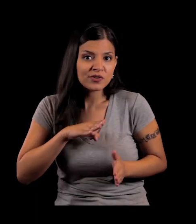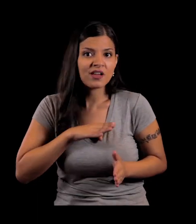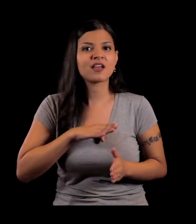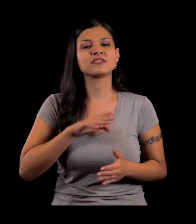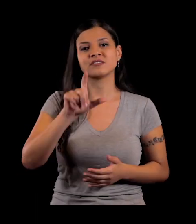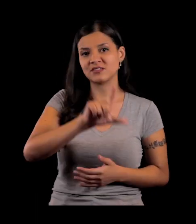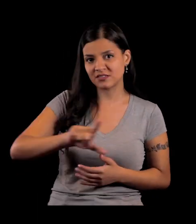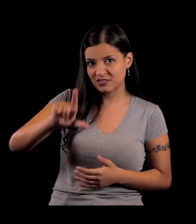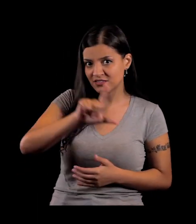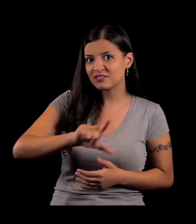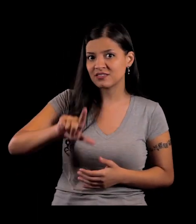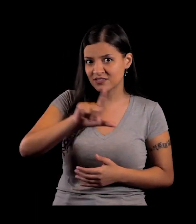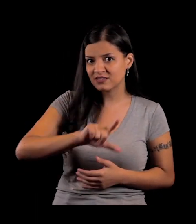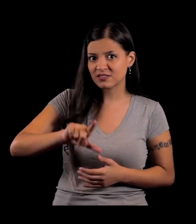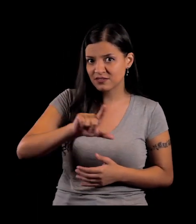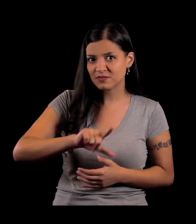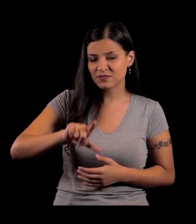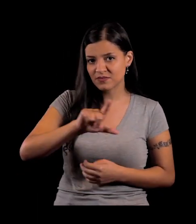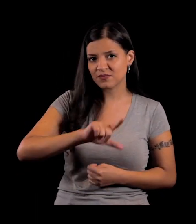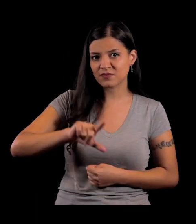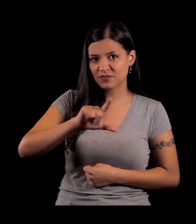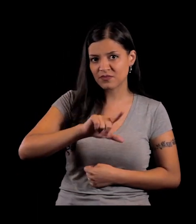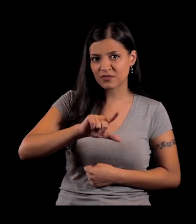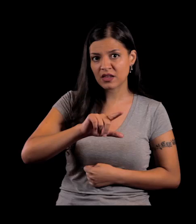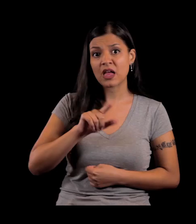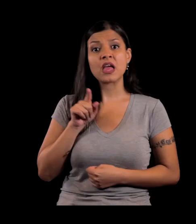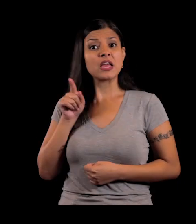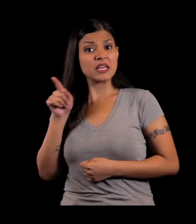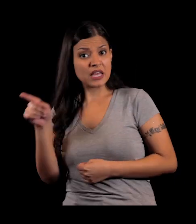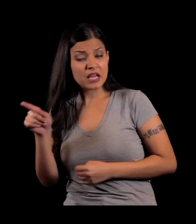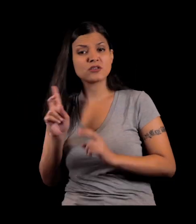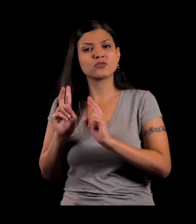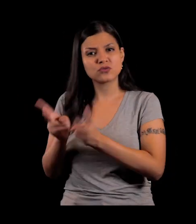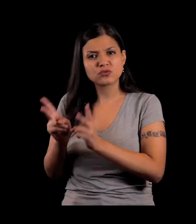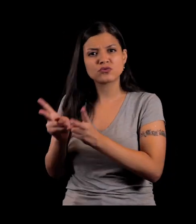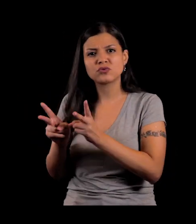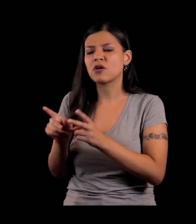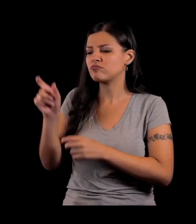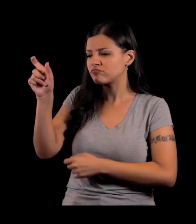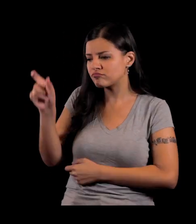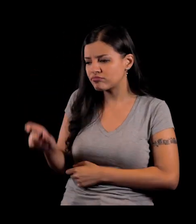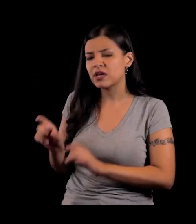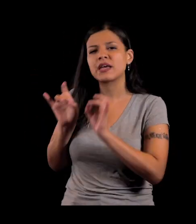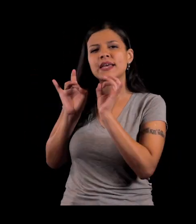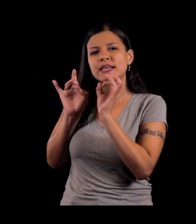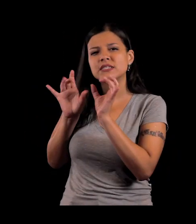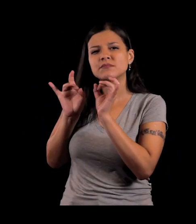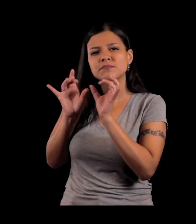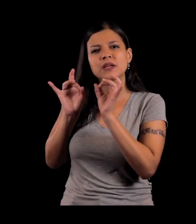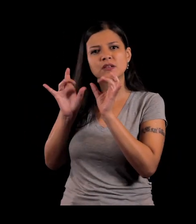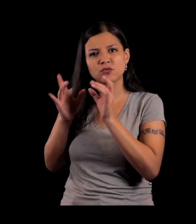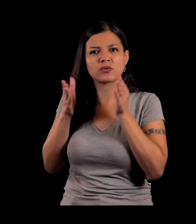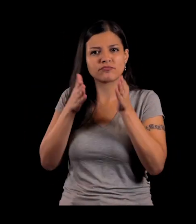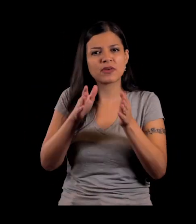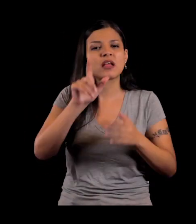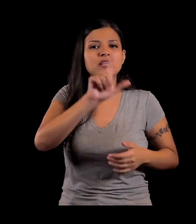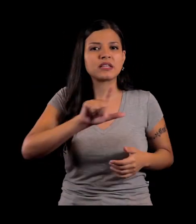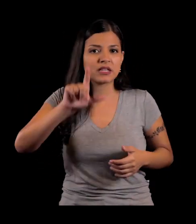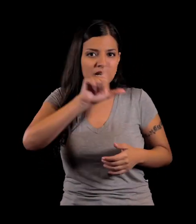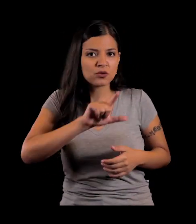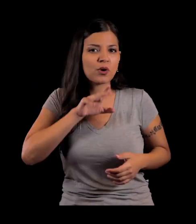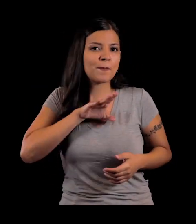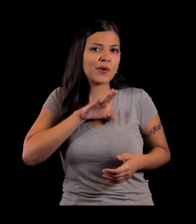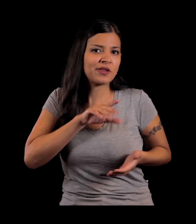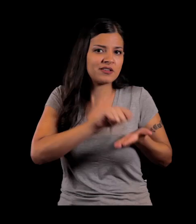a dedicar-me a formação dos especialistas da literatura lusófona. Eu acho que o